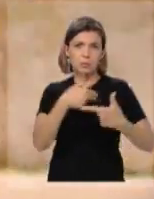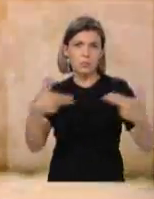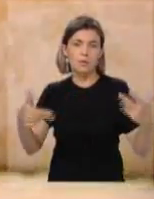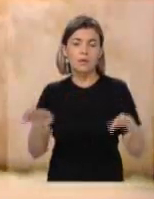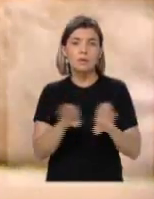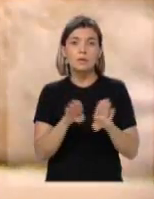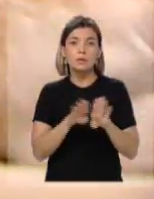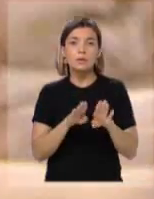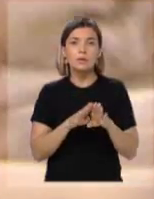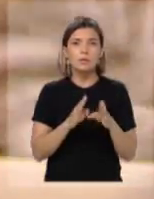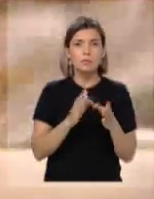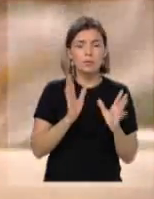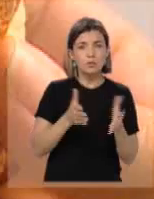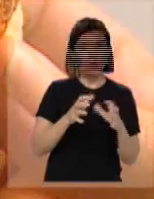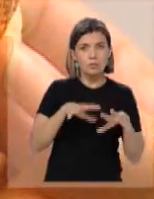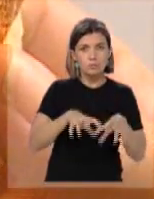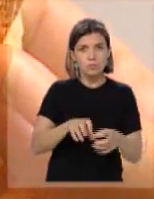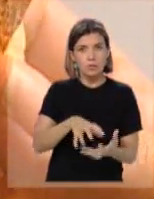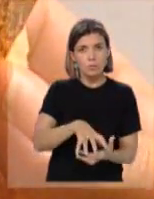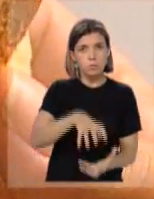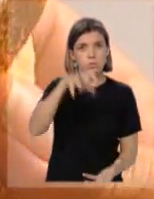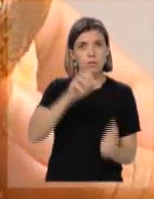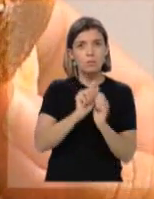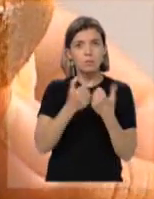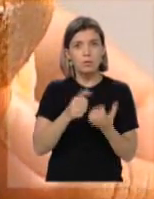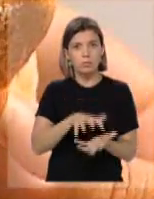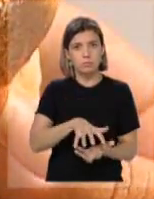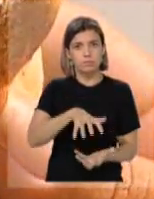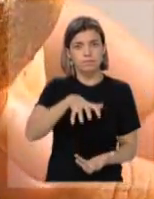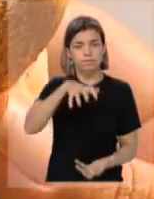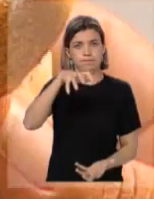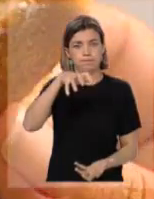carbônico, responsável pelas bolinhas que vemos no pão.